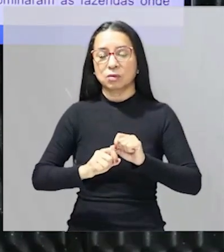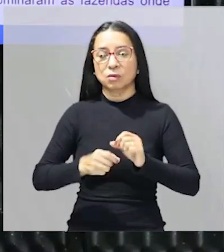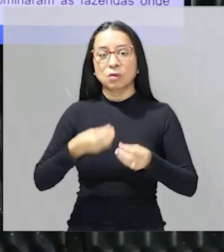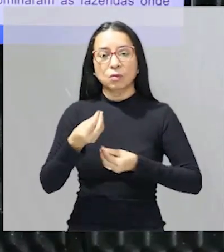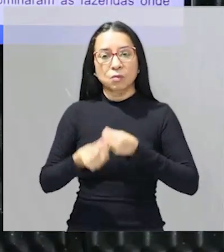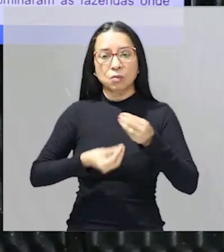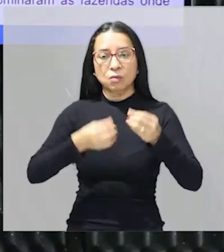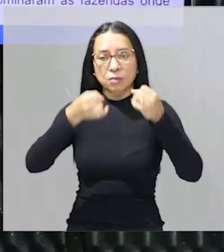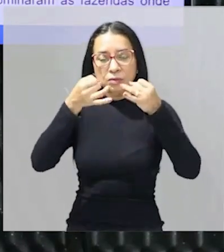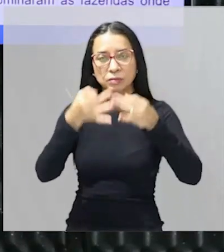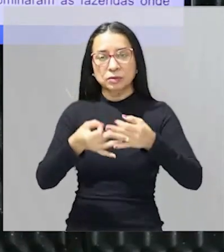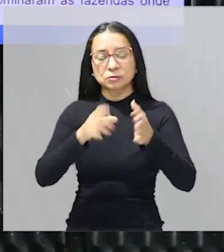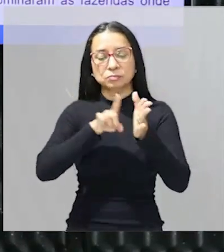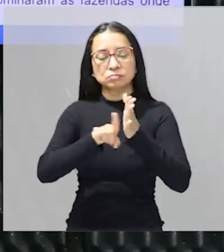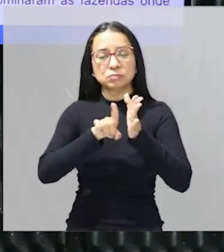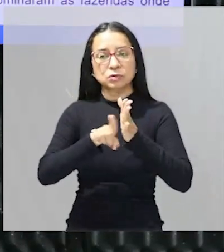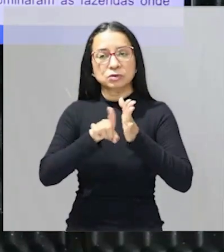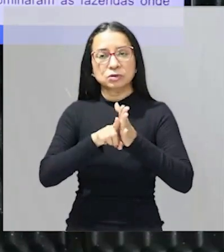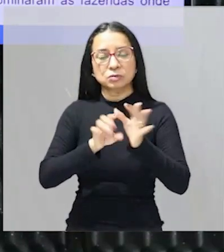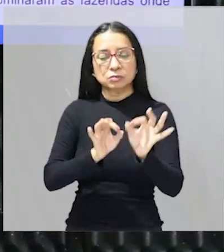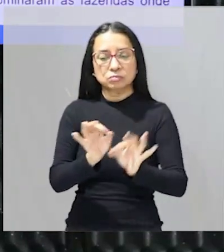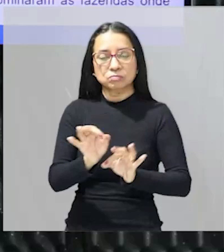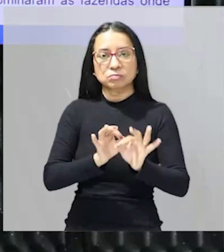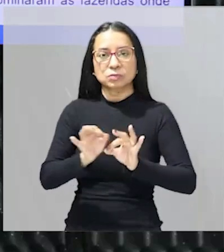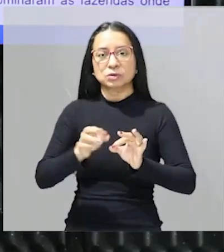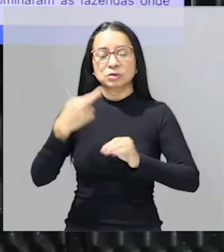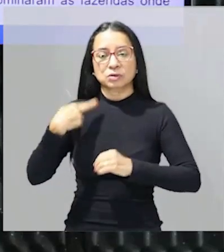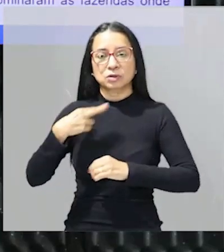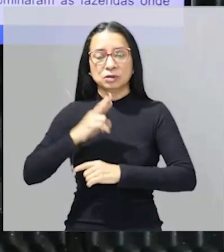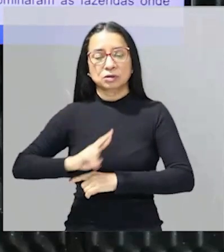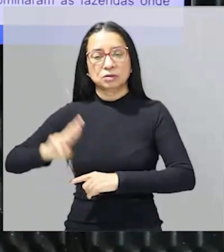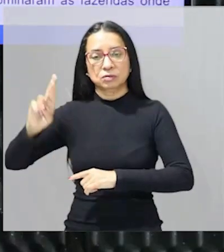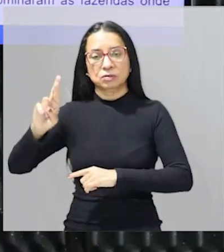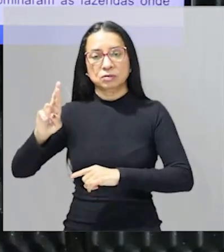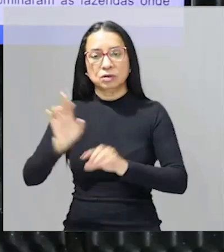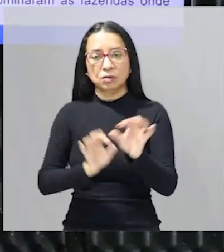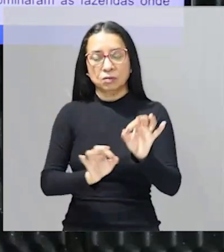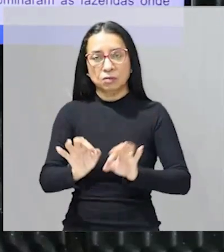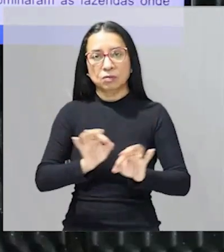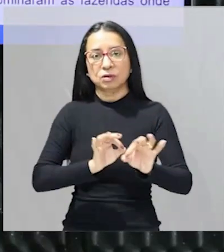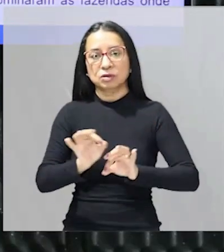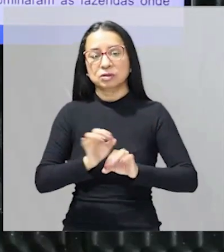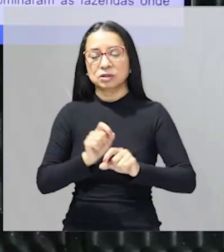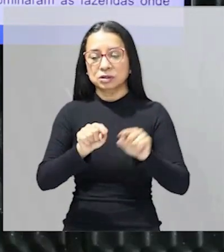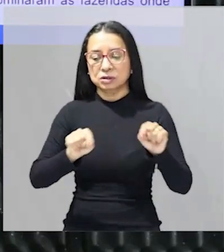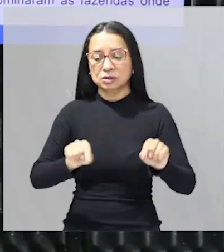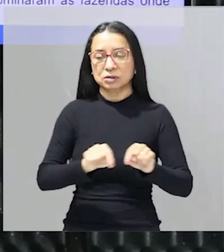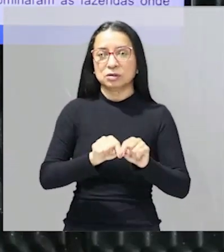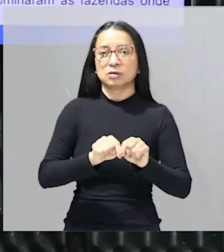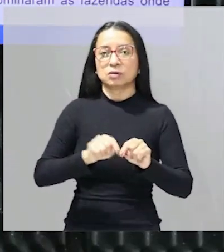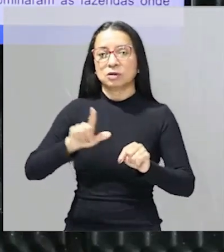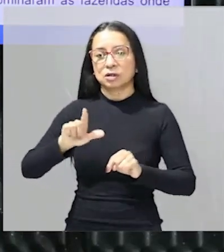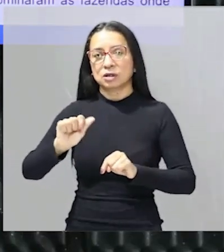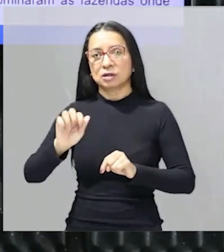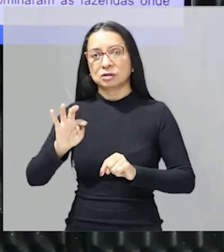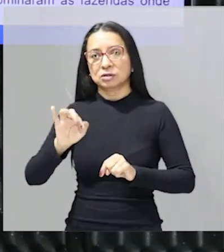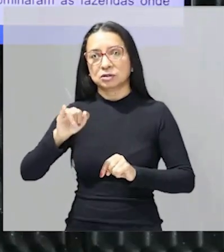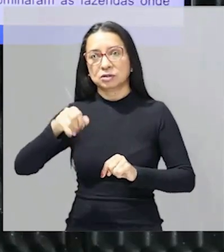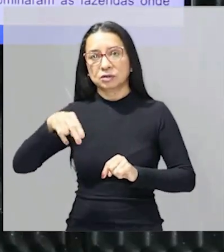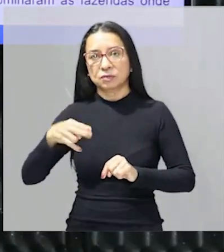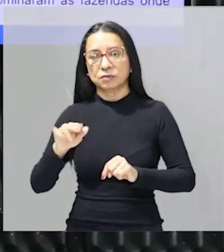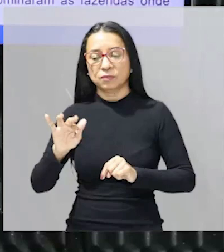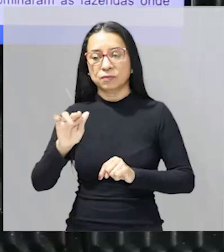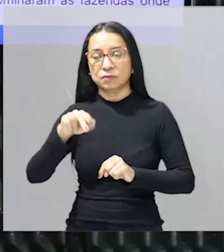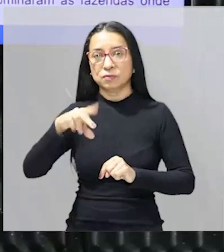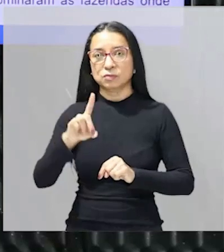de ordem religiosa, a montagem de uma estrutura de latifúndio, de economia açucareira. Então, são algumas das razões